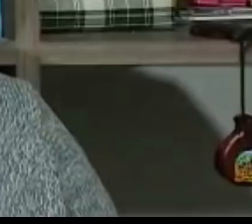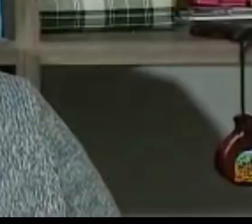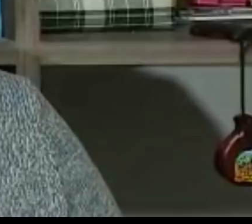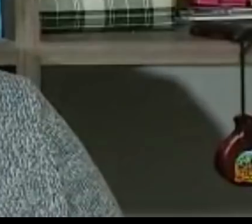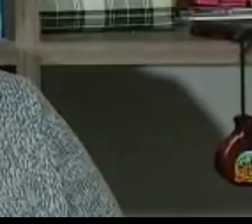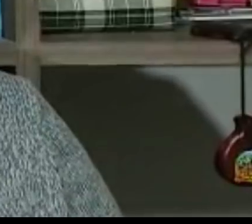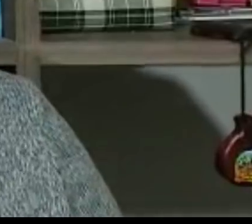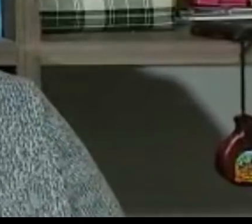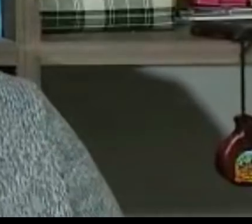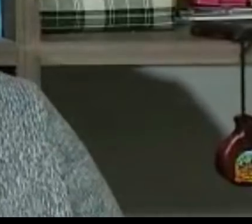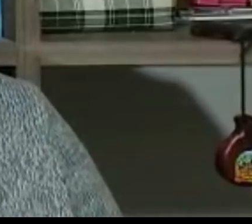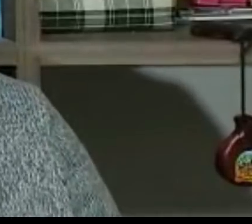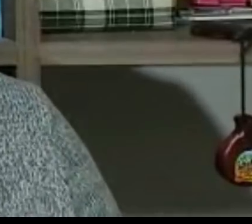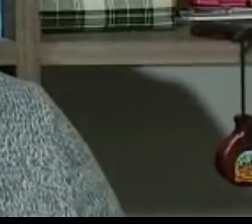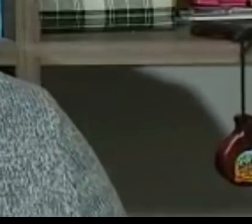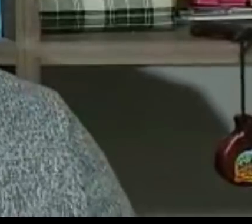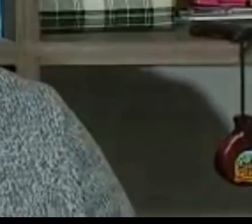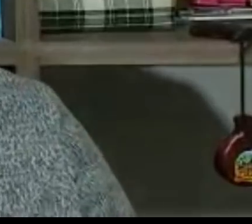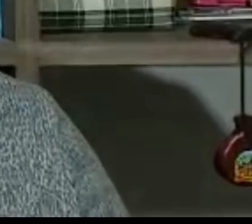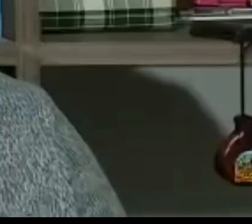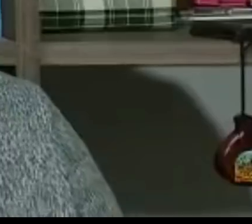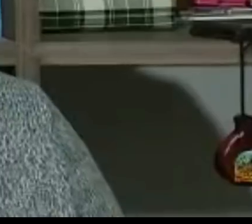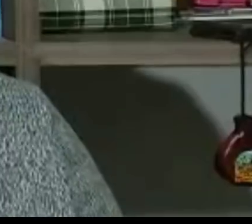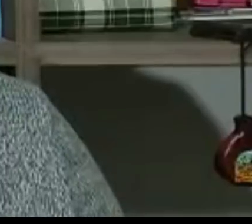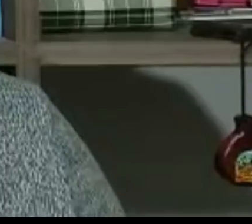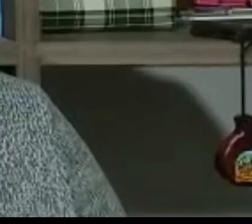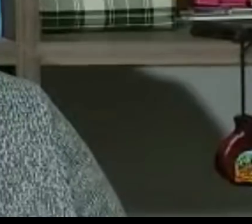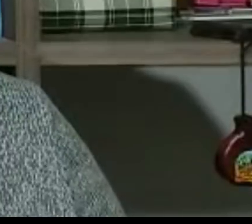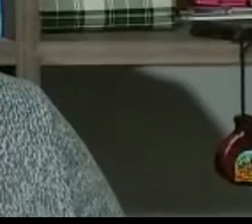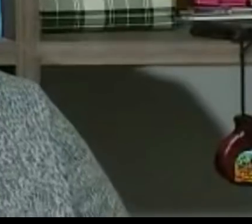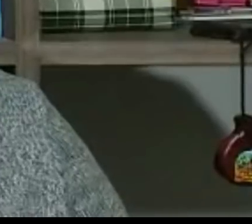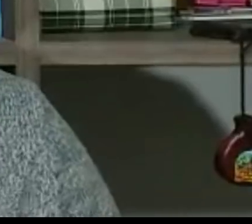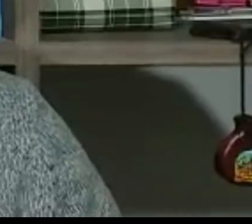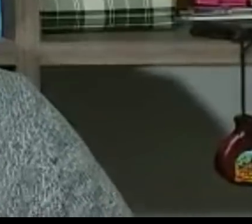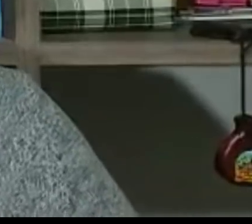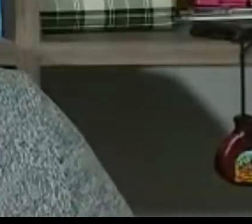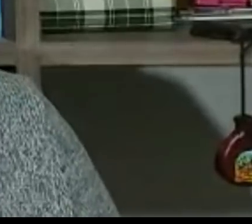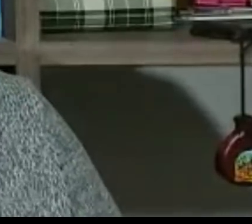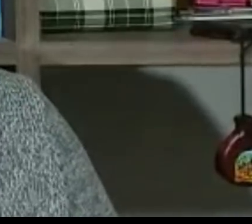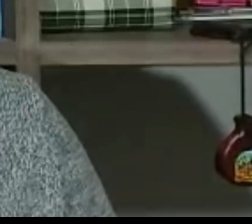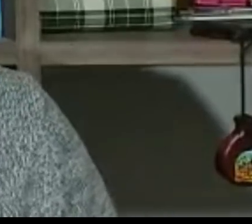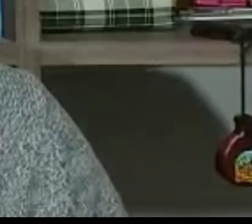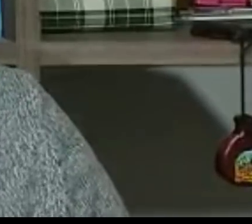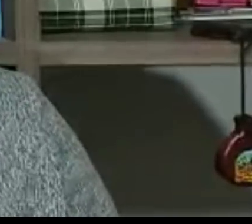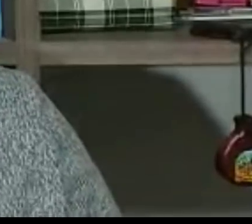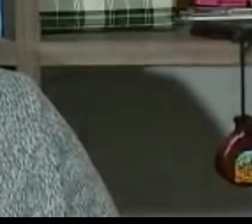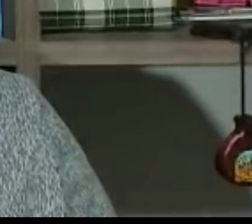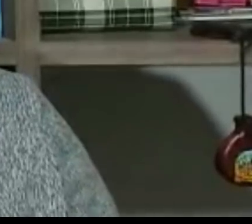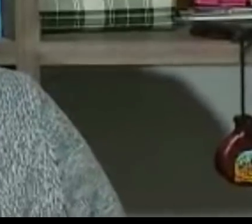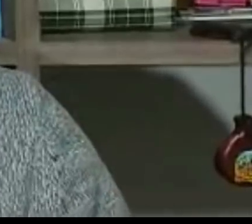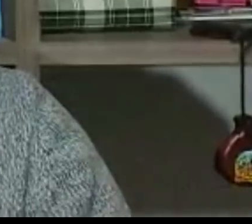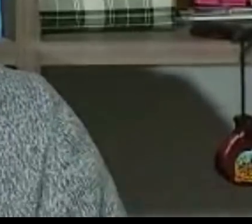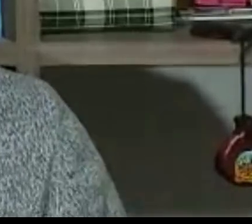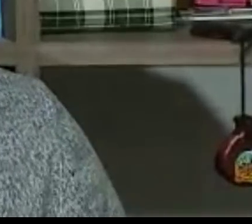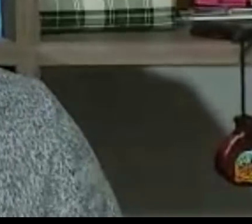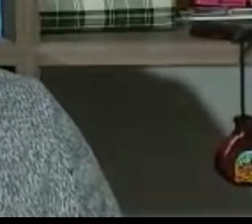para a internet e esse projeto lindo que começou em Araucária cresceu e deu muitos frutos.